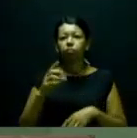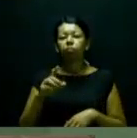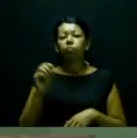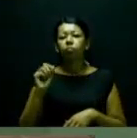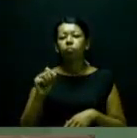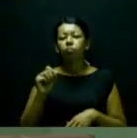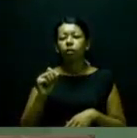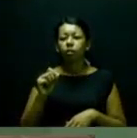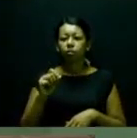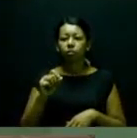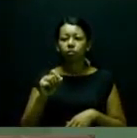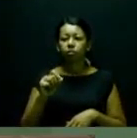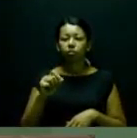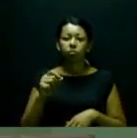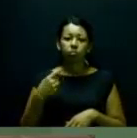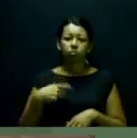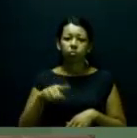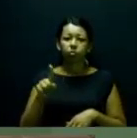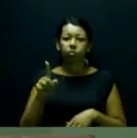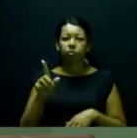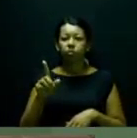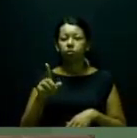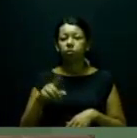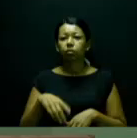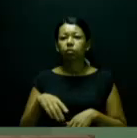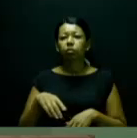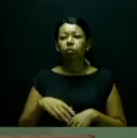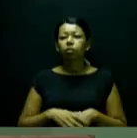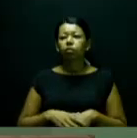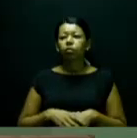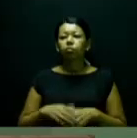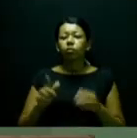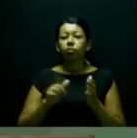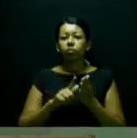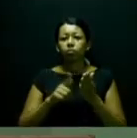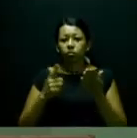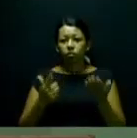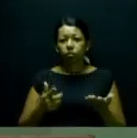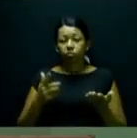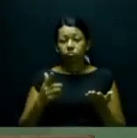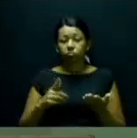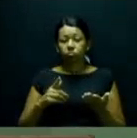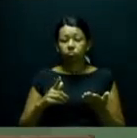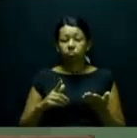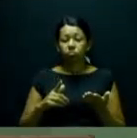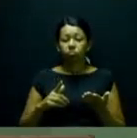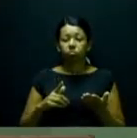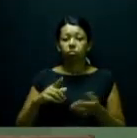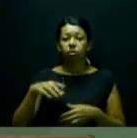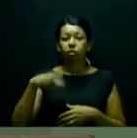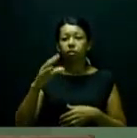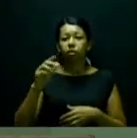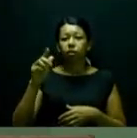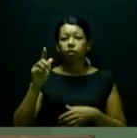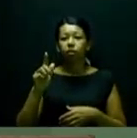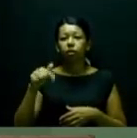acabou sendo matéria em rede nacional pelo CQC. Infelizmente, a situação ela nunca